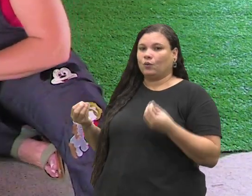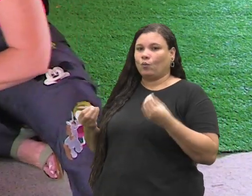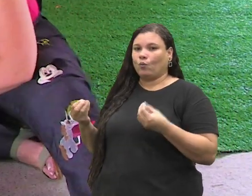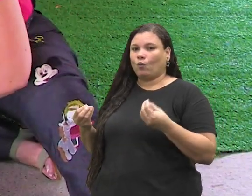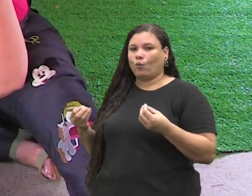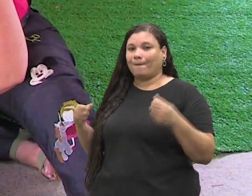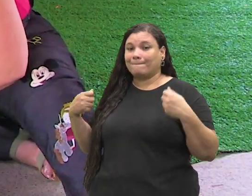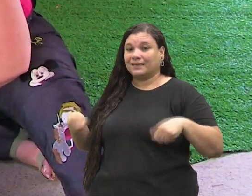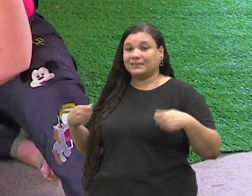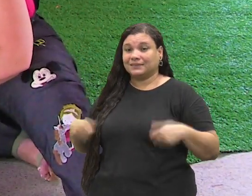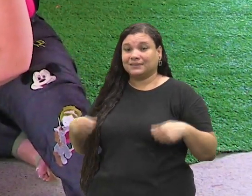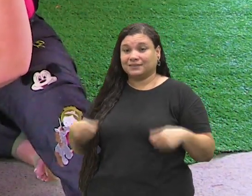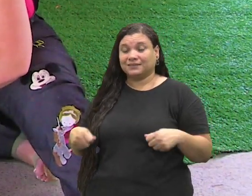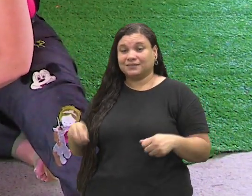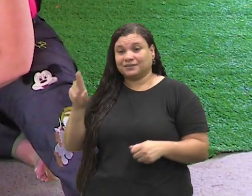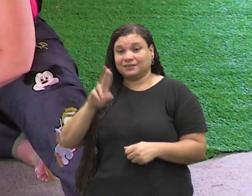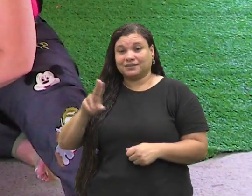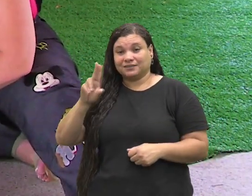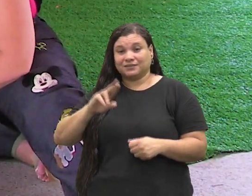Gente. Ai.